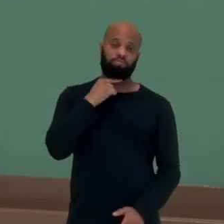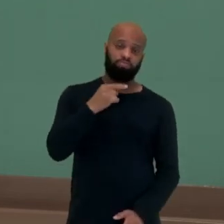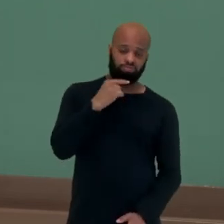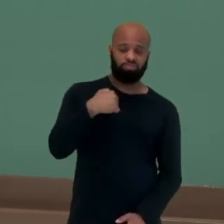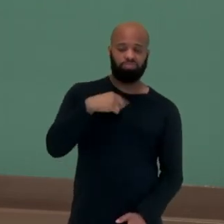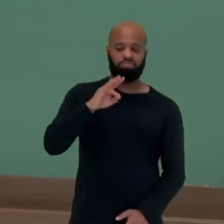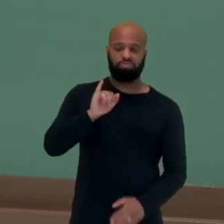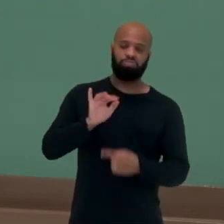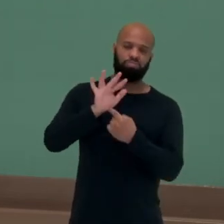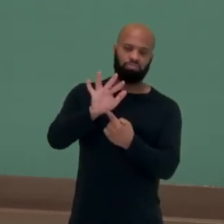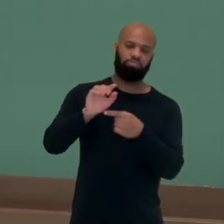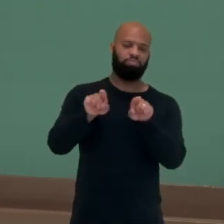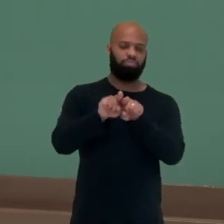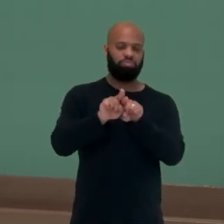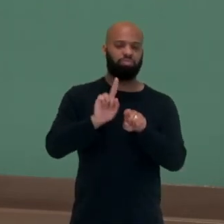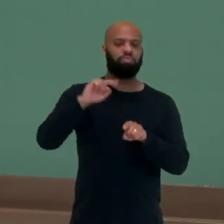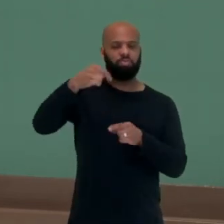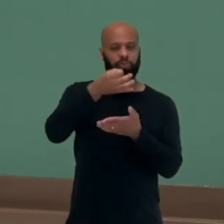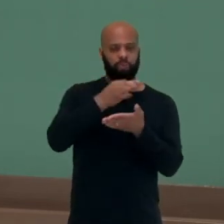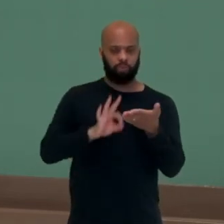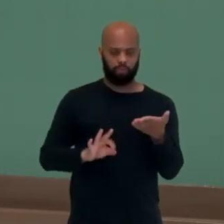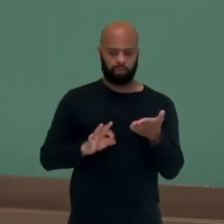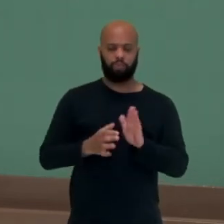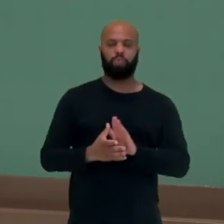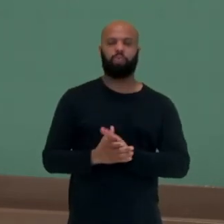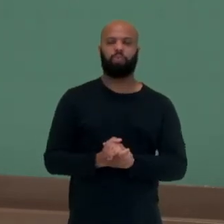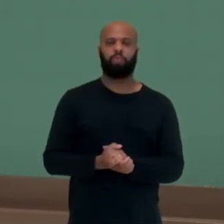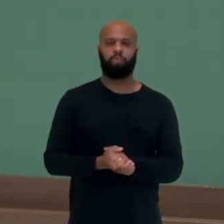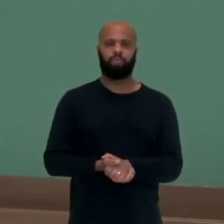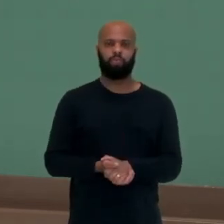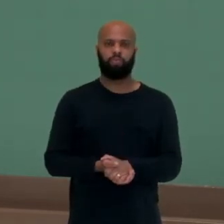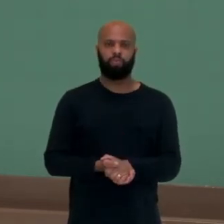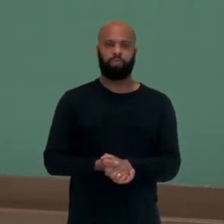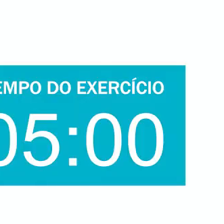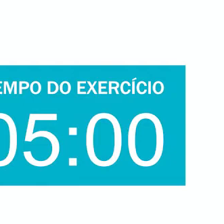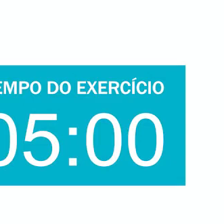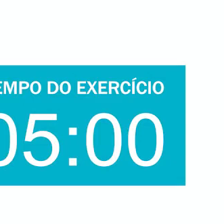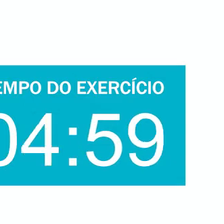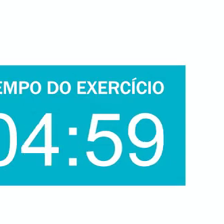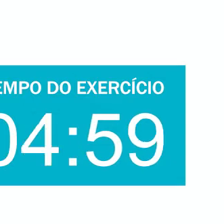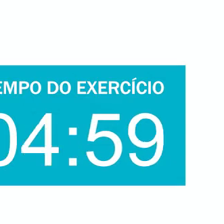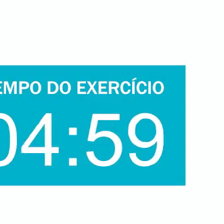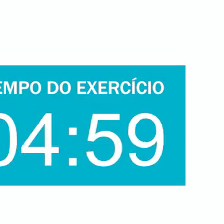vamos tirar essa dúvida depois na correção. Instantinho, já voltamos conferir.